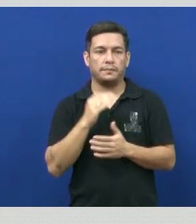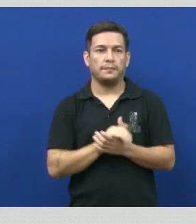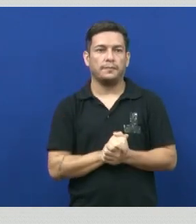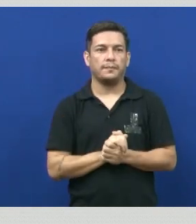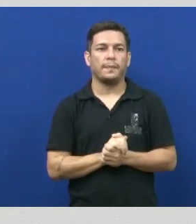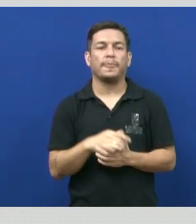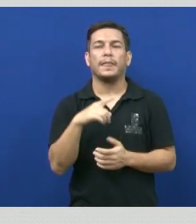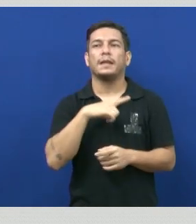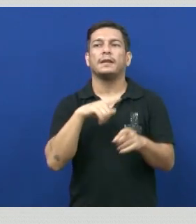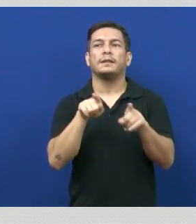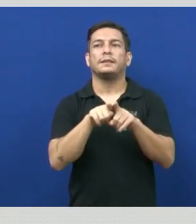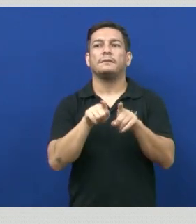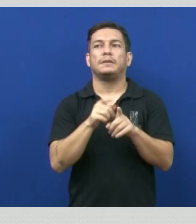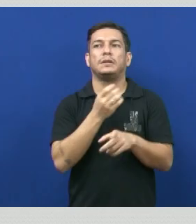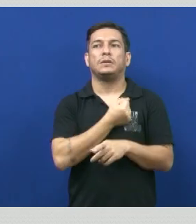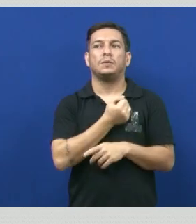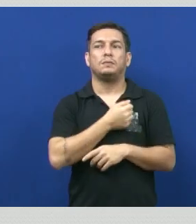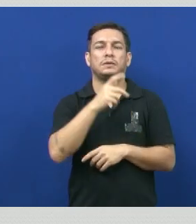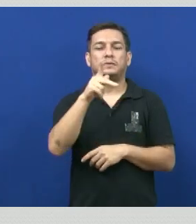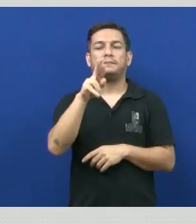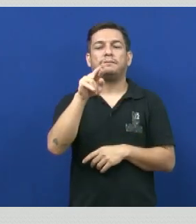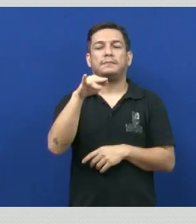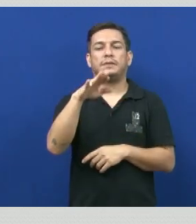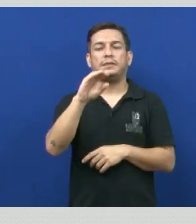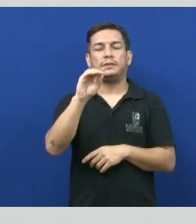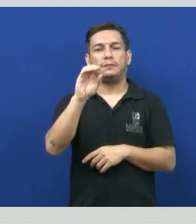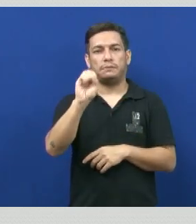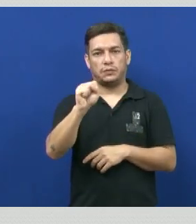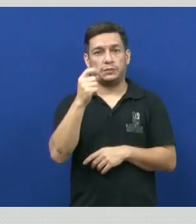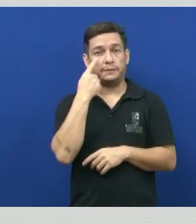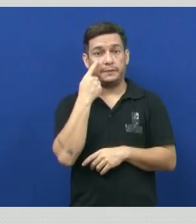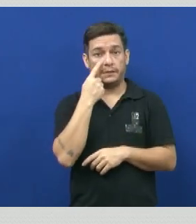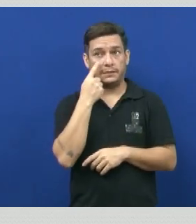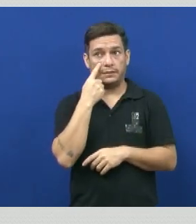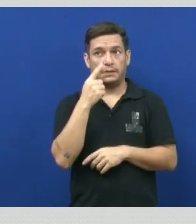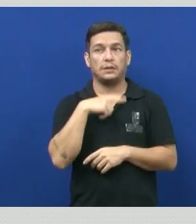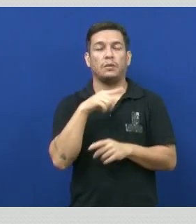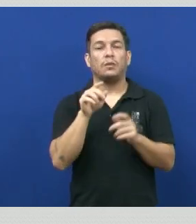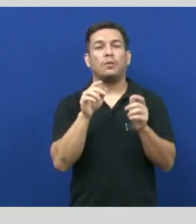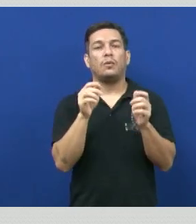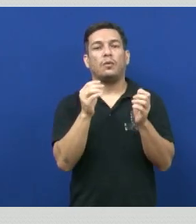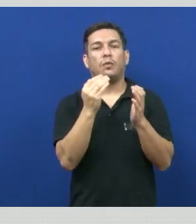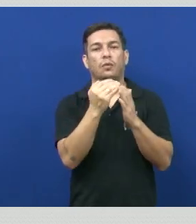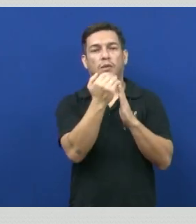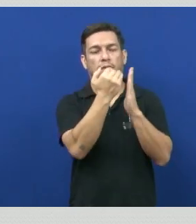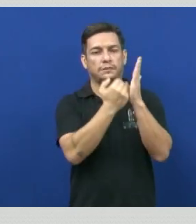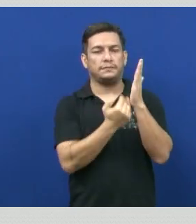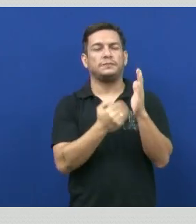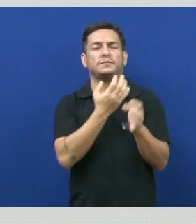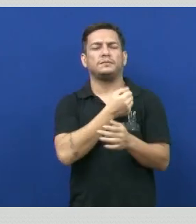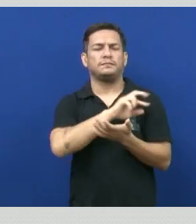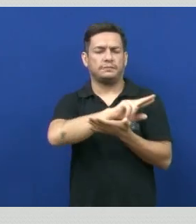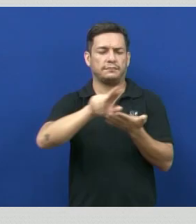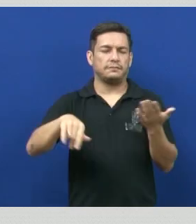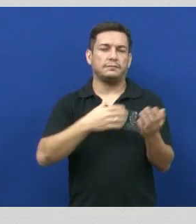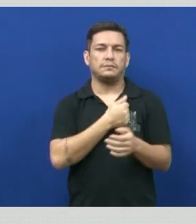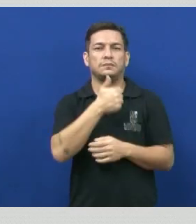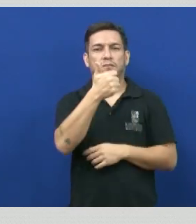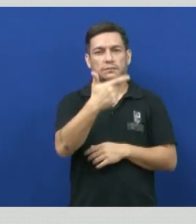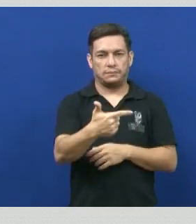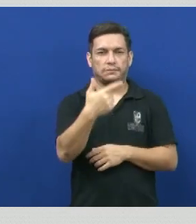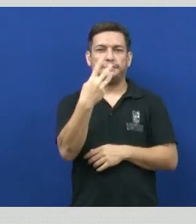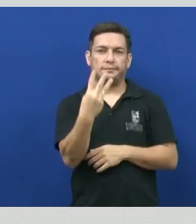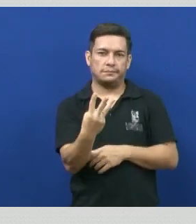E a gente tem também os números primos. Observem aí que eu coloquei uma lista com vários números primos.